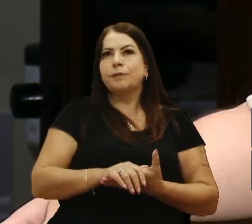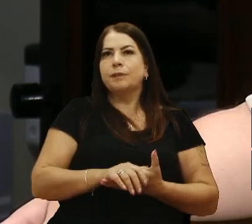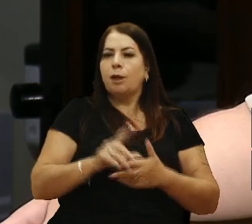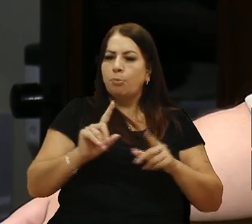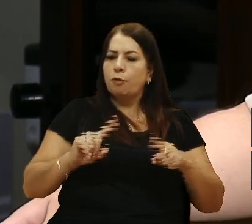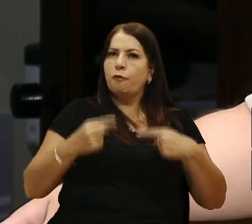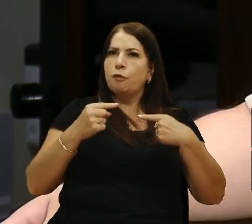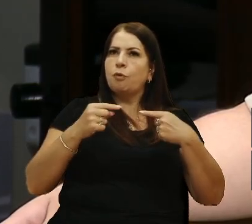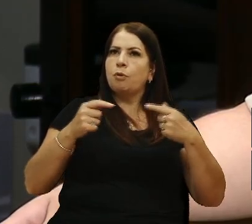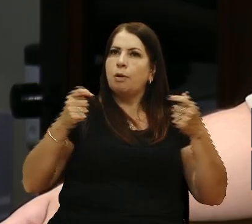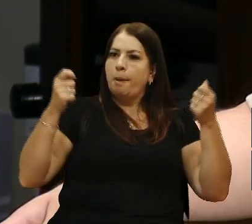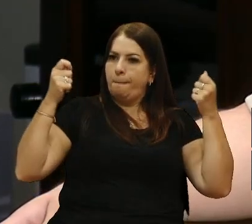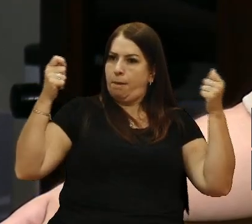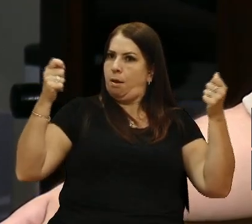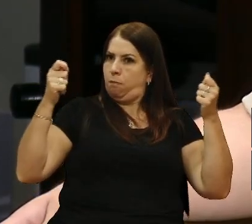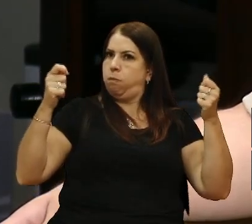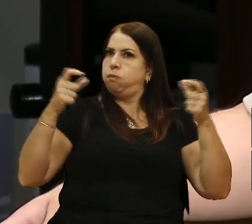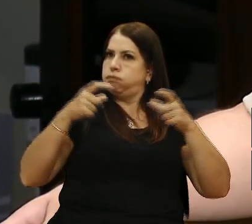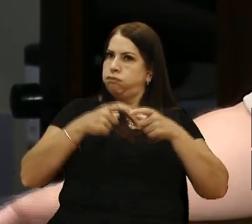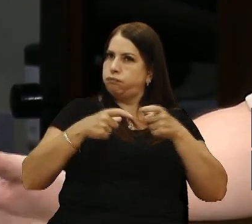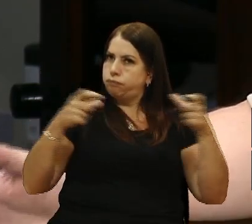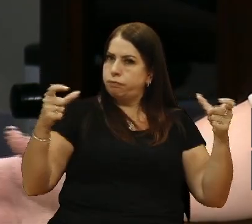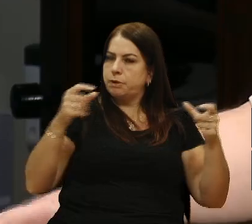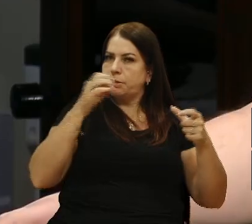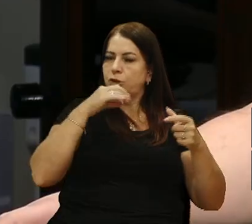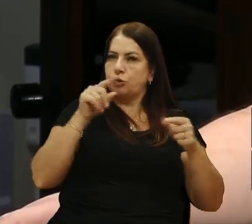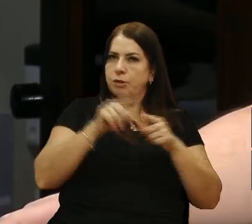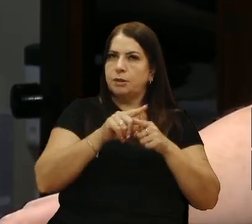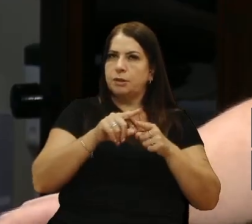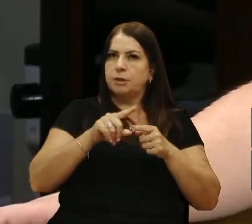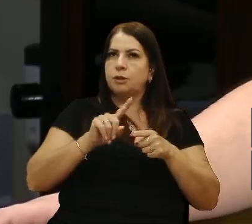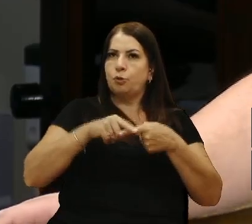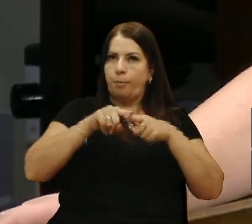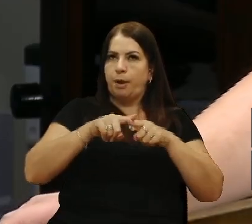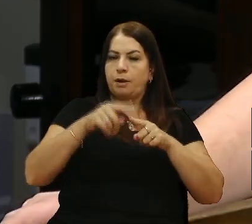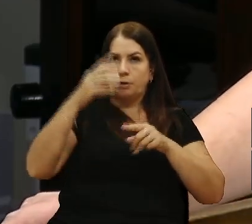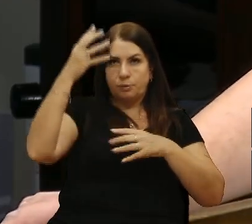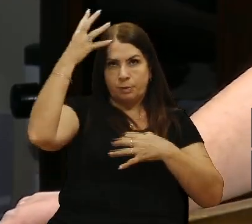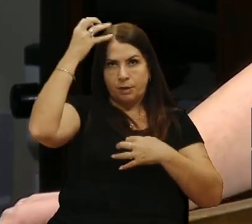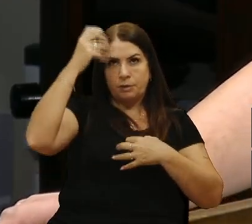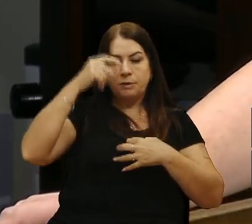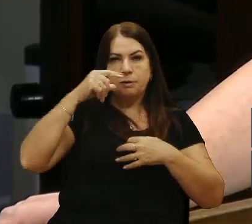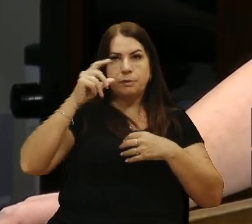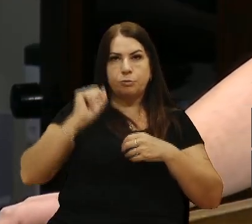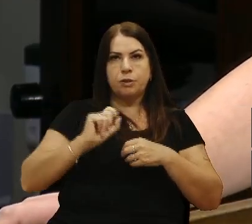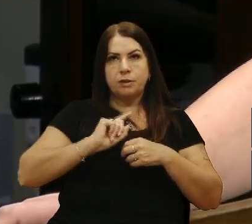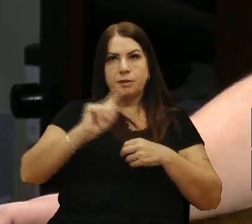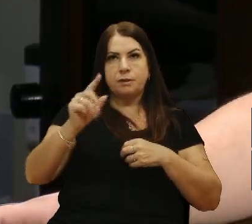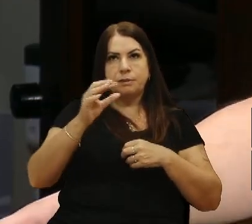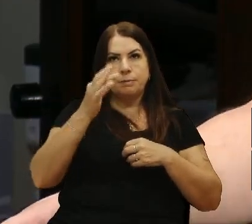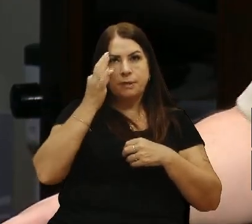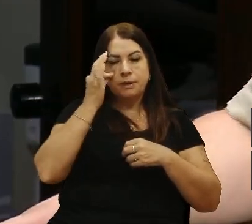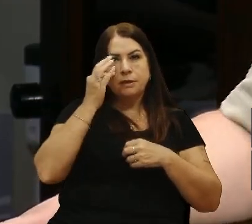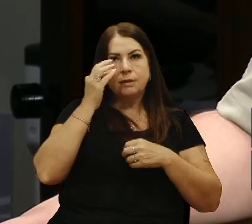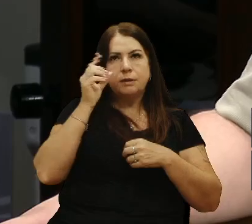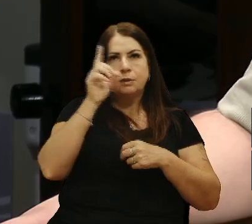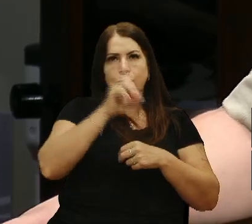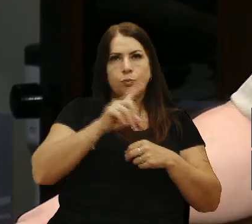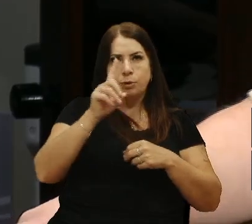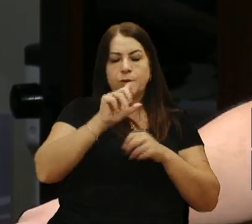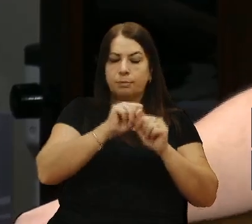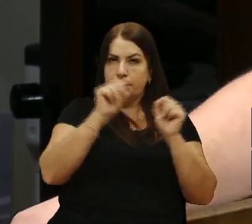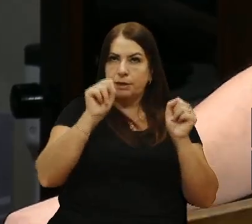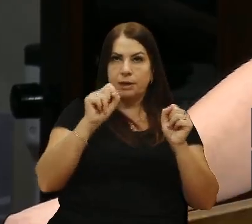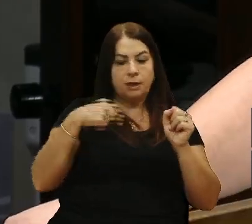inclusive manifestação, e eu diria uma grande manifestação em Caxias, aqui no Parque dos Macaquinhos. Se pudesse, eu estaria presente, eu estava em viagem naquele domingo, né, pela manhã,